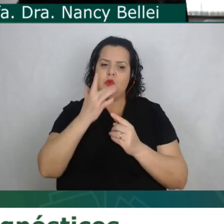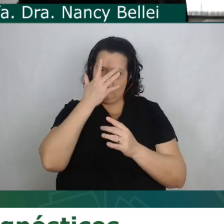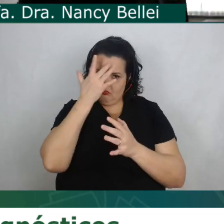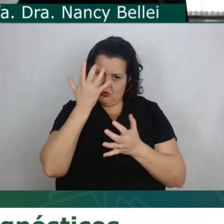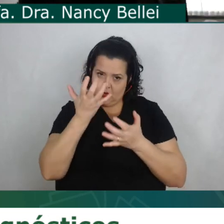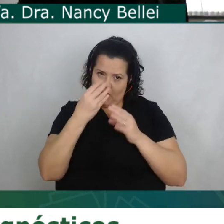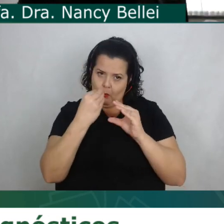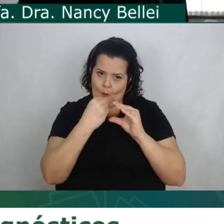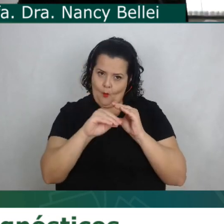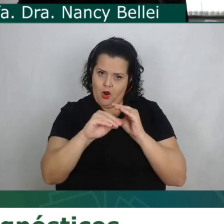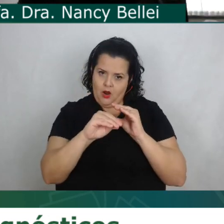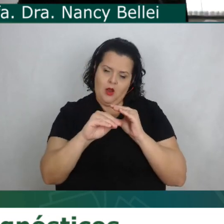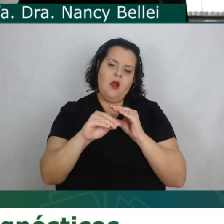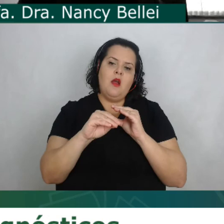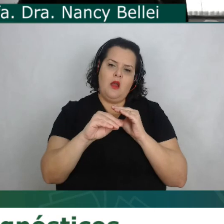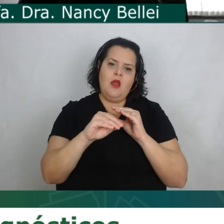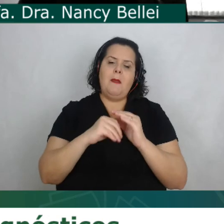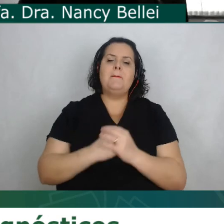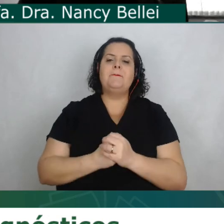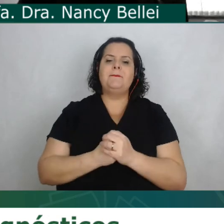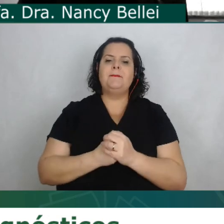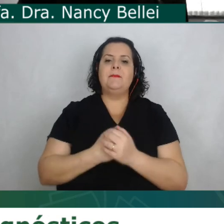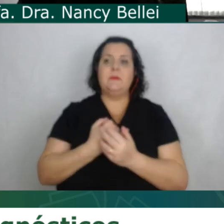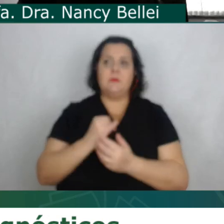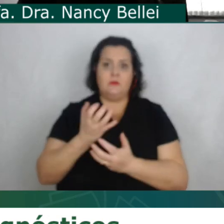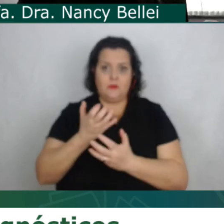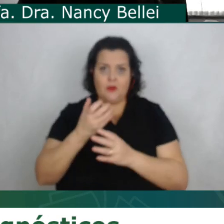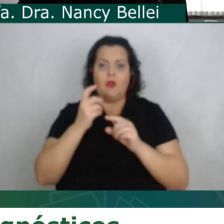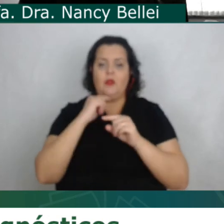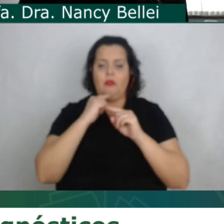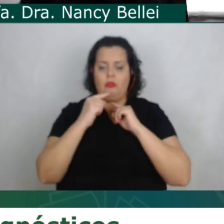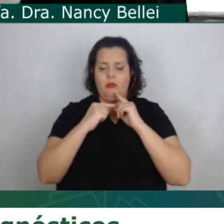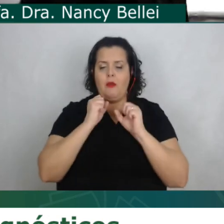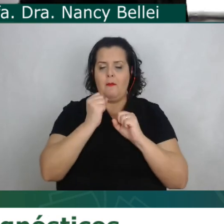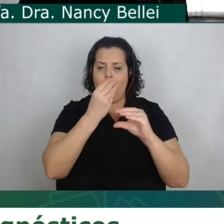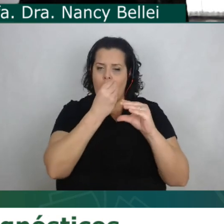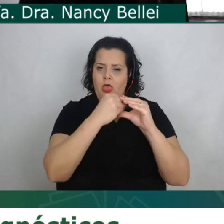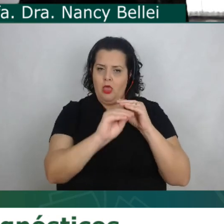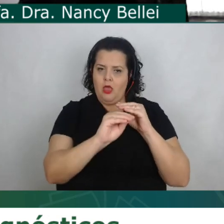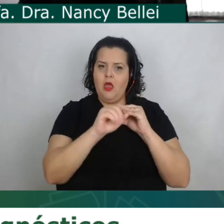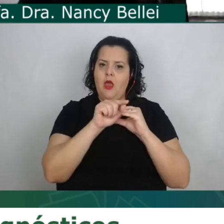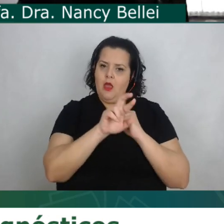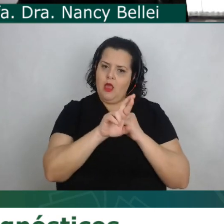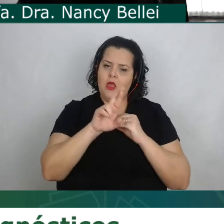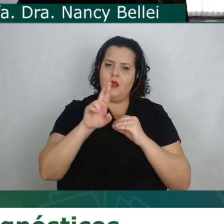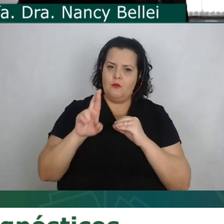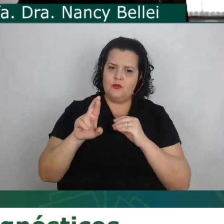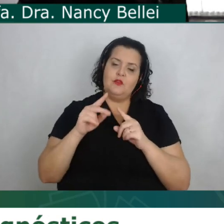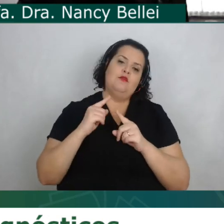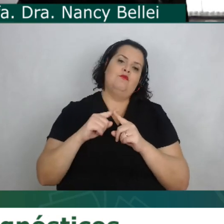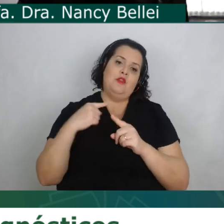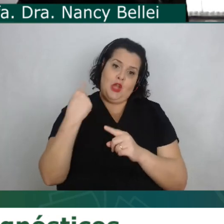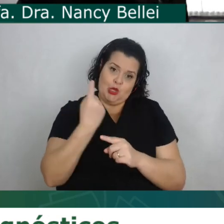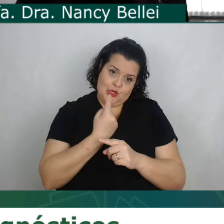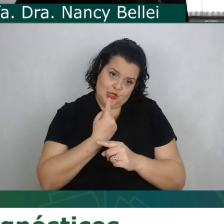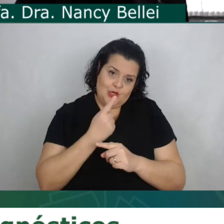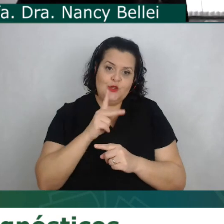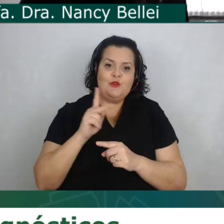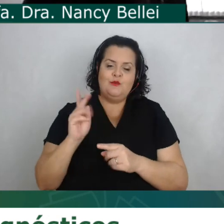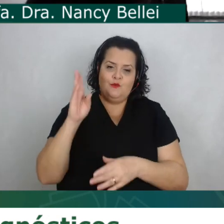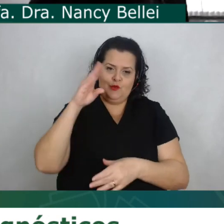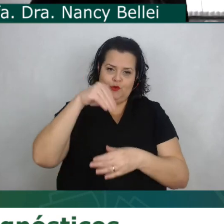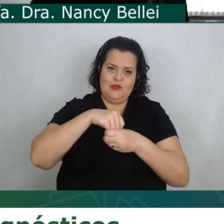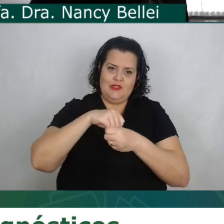tem respondido aí com todo prazer, porque é parte da nossa função como professores dentro de uma universidade pública,